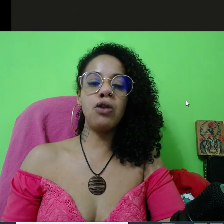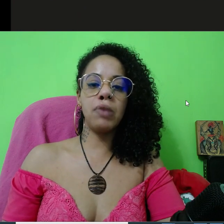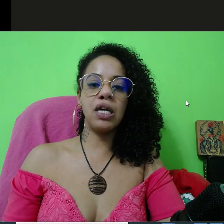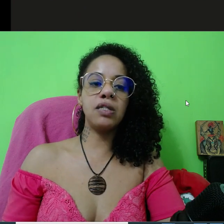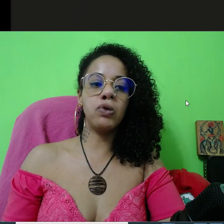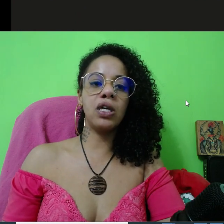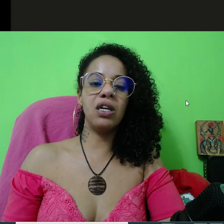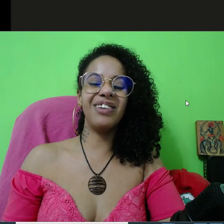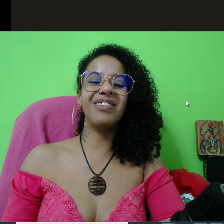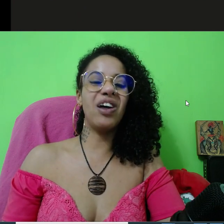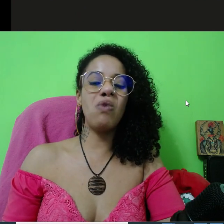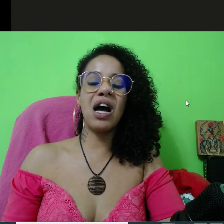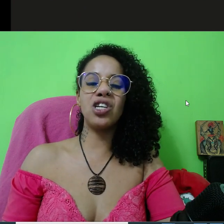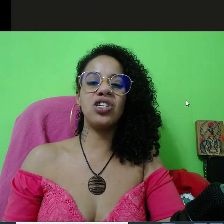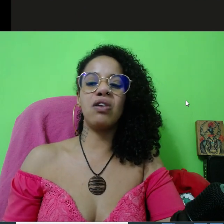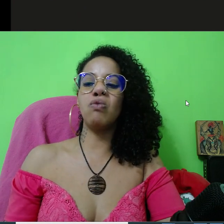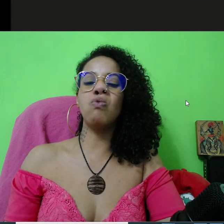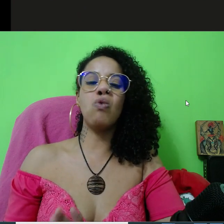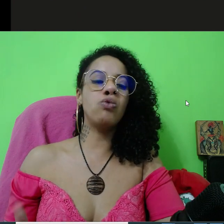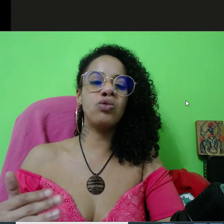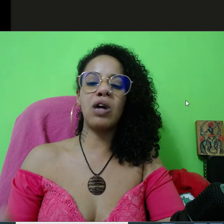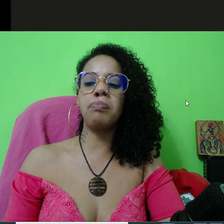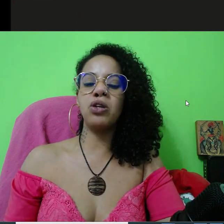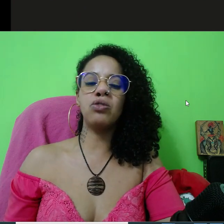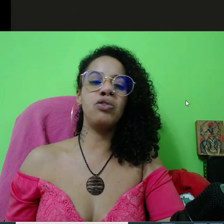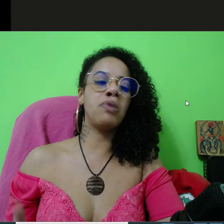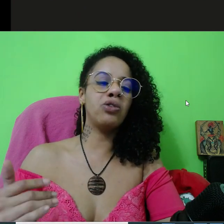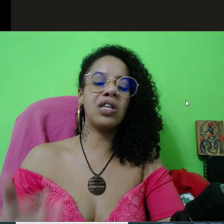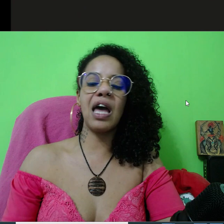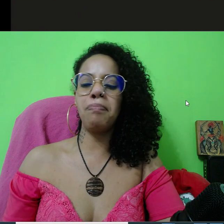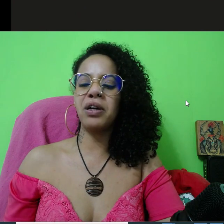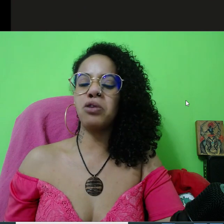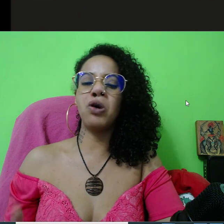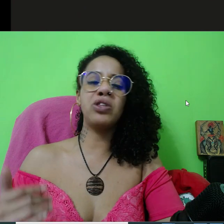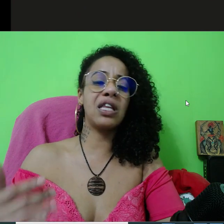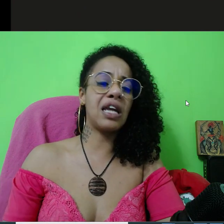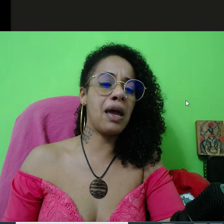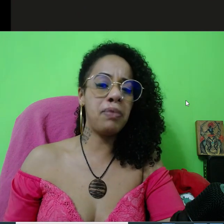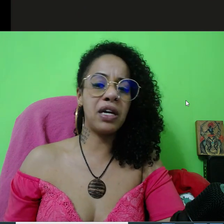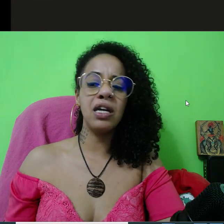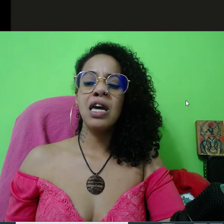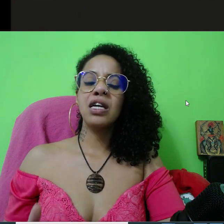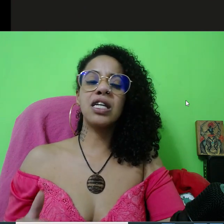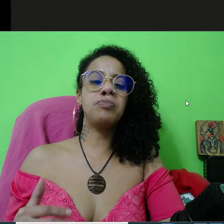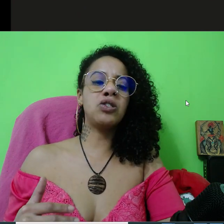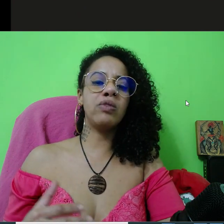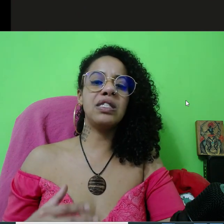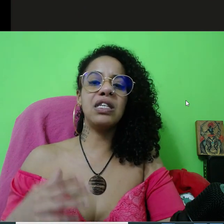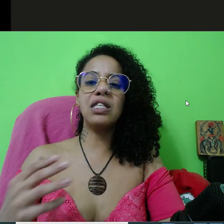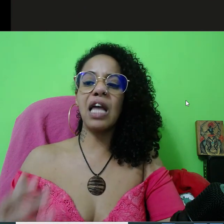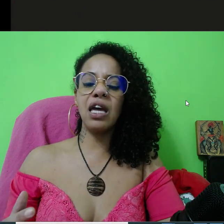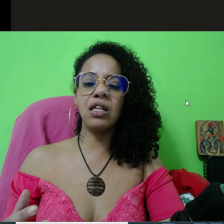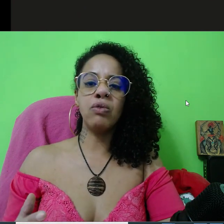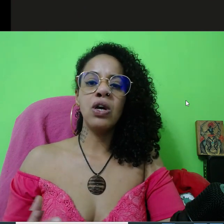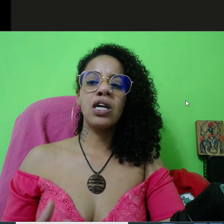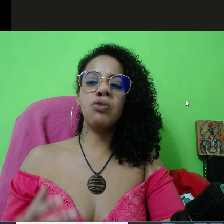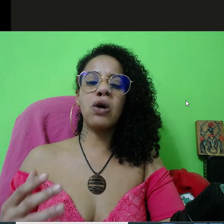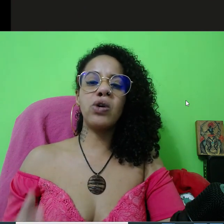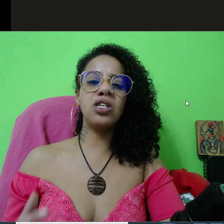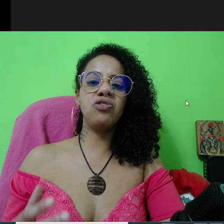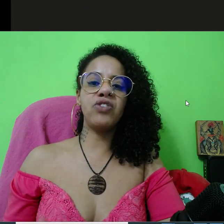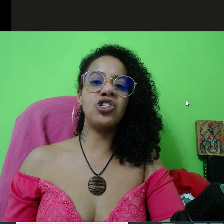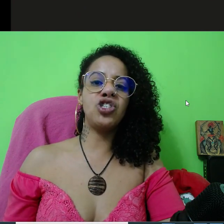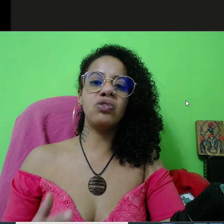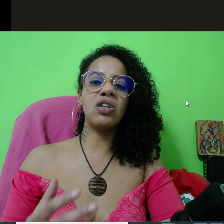Espero mesmo que não haja um outro Capítulo e uma outra réplica e uma outra réplica que as pessoas entendam